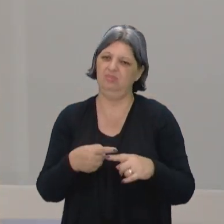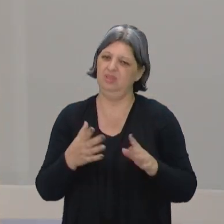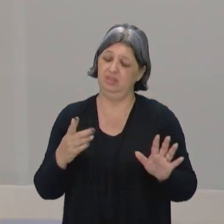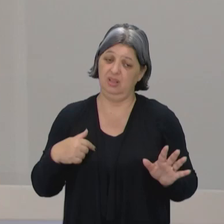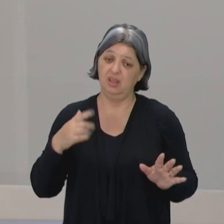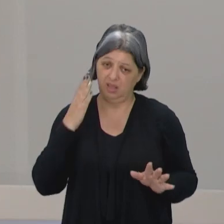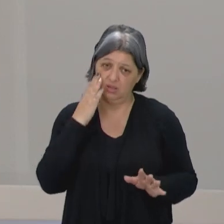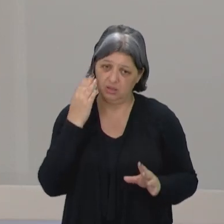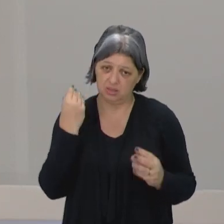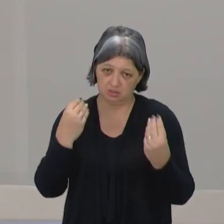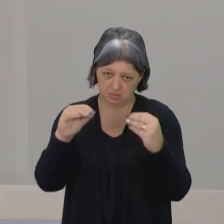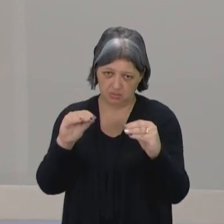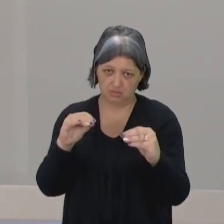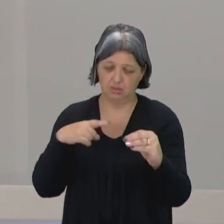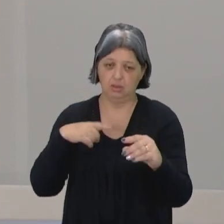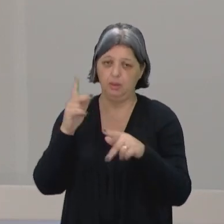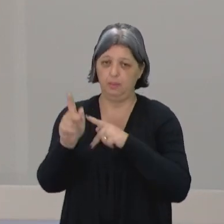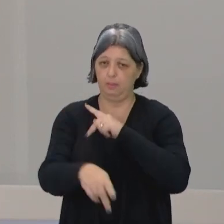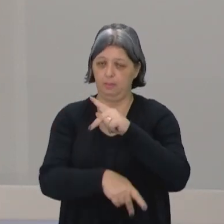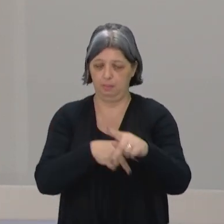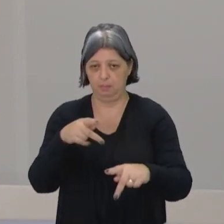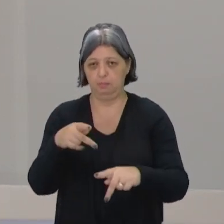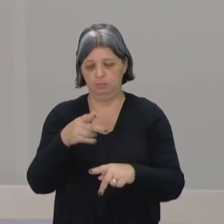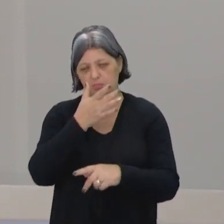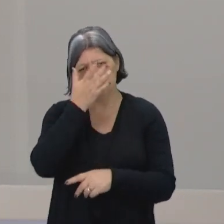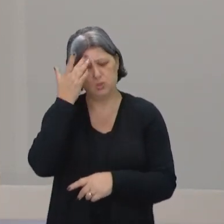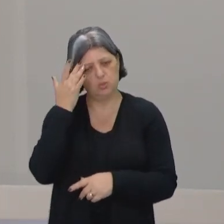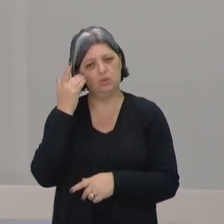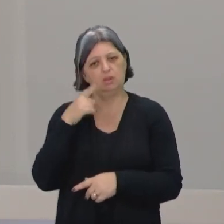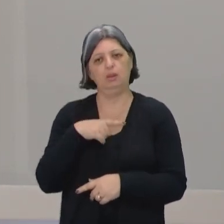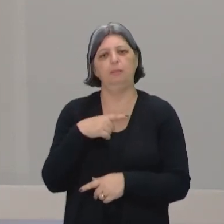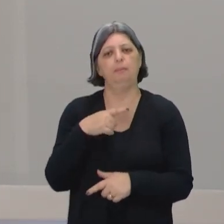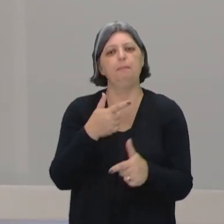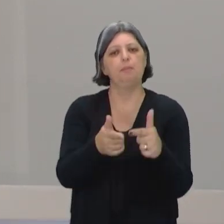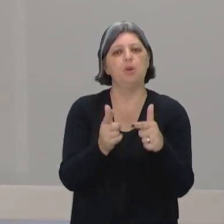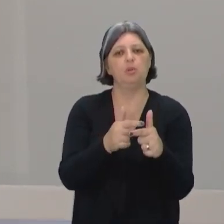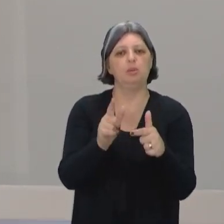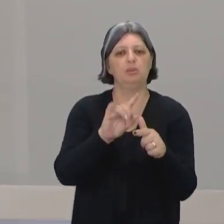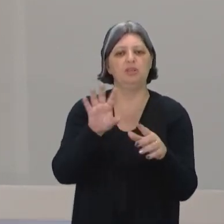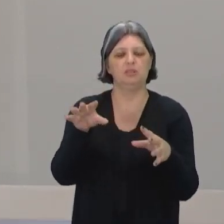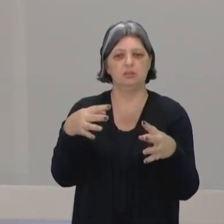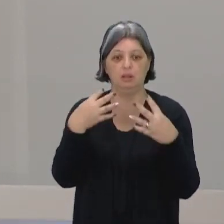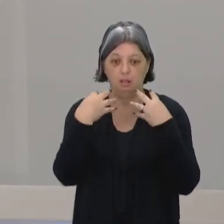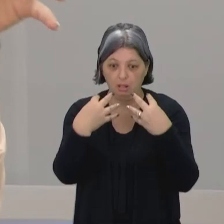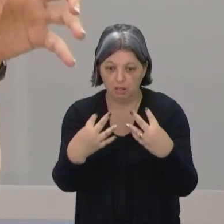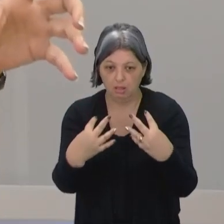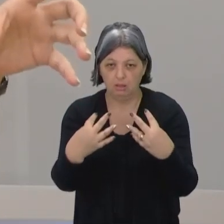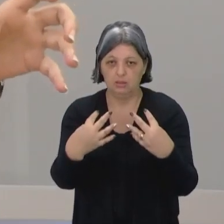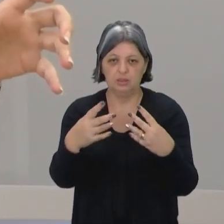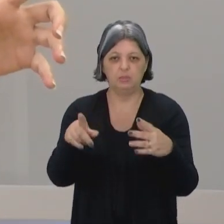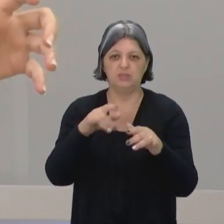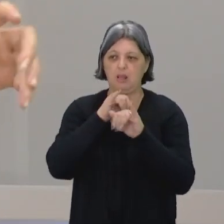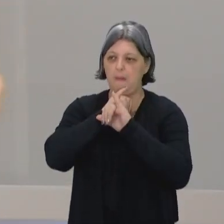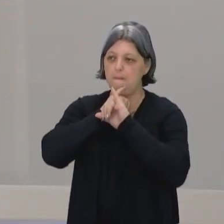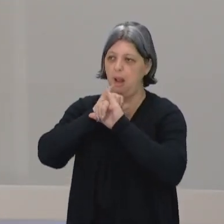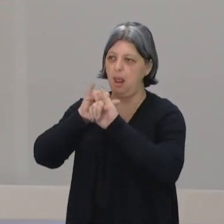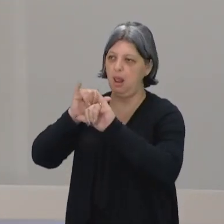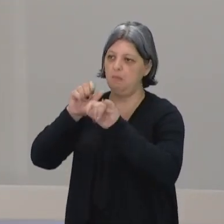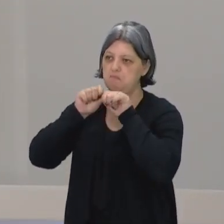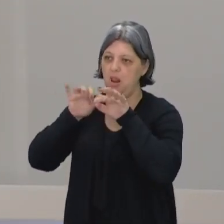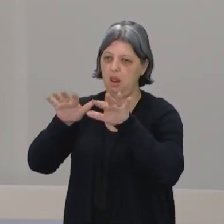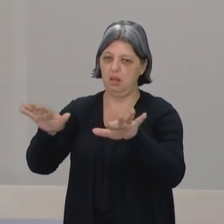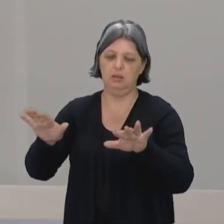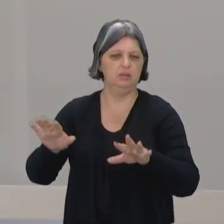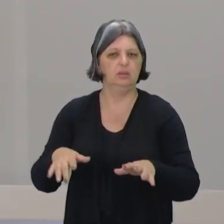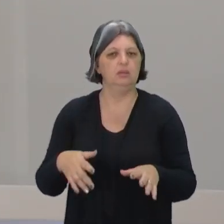eu sei que a nossa população tem esse problema de ver uma coisa que chama a atenção e sai contando para todo mundo, né? Exatamente. Então, não